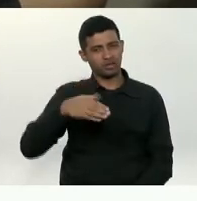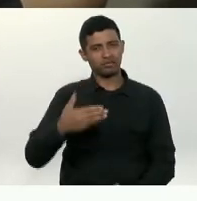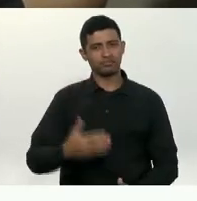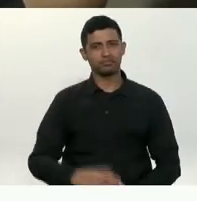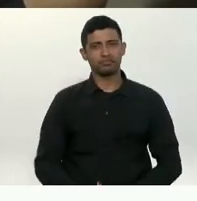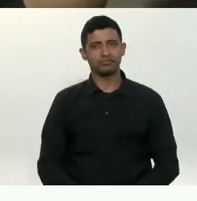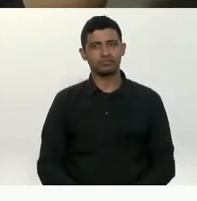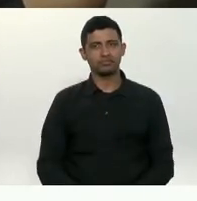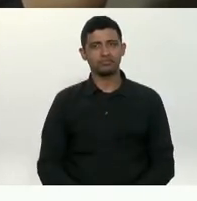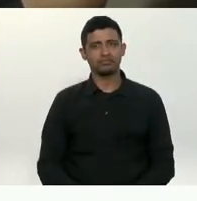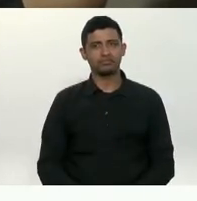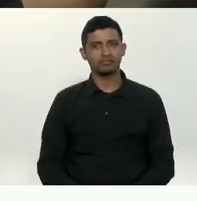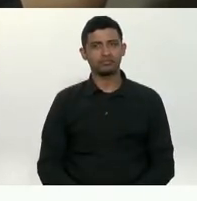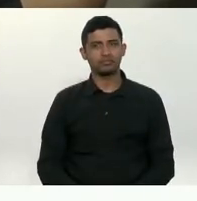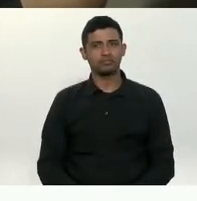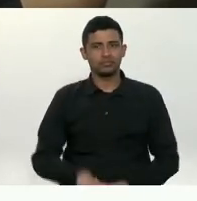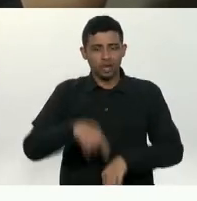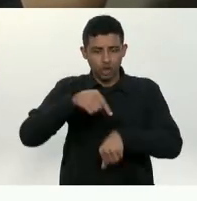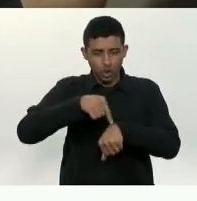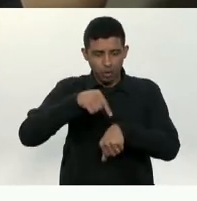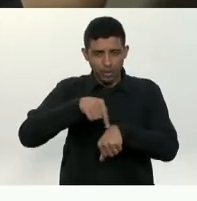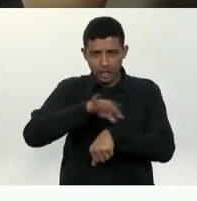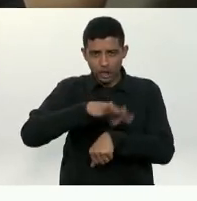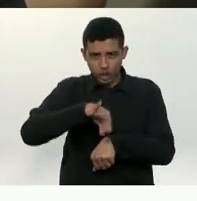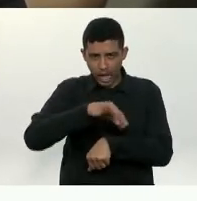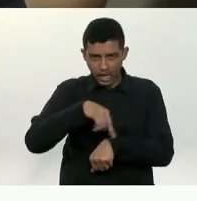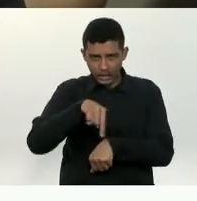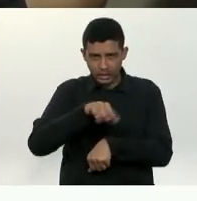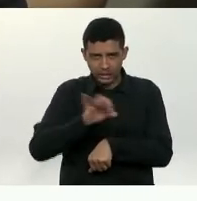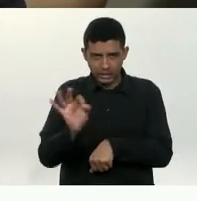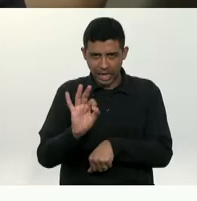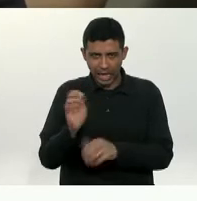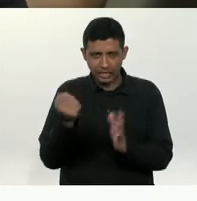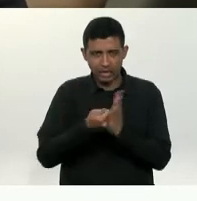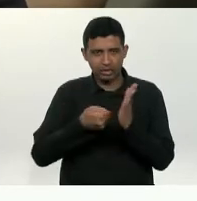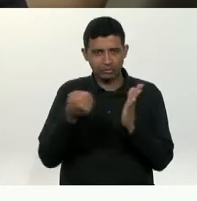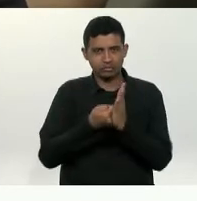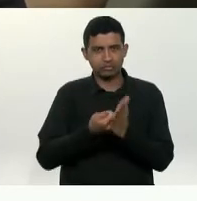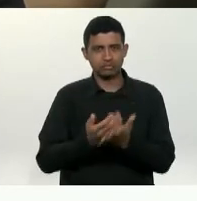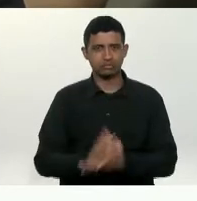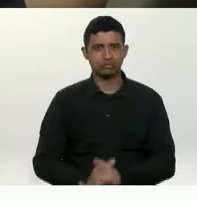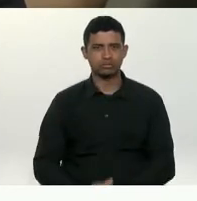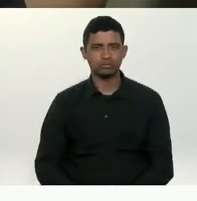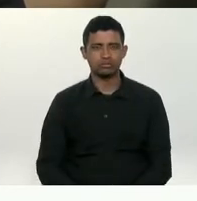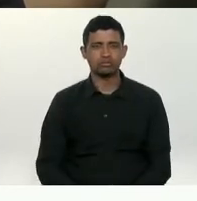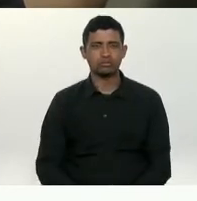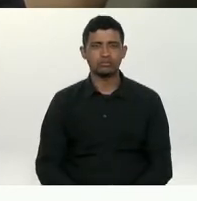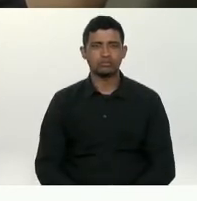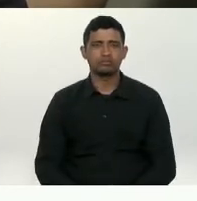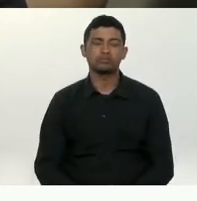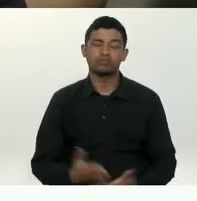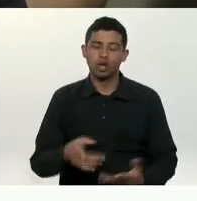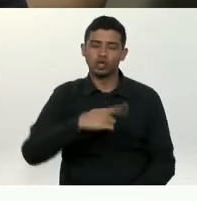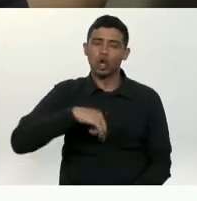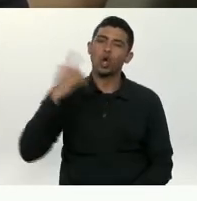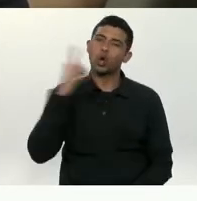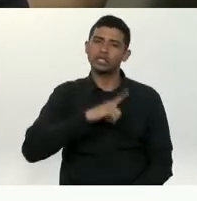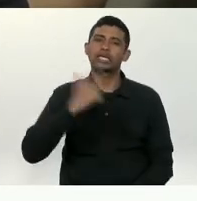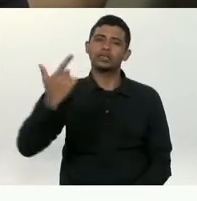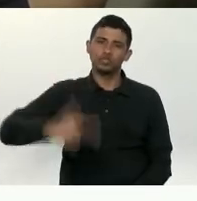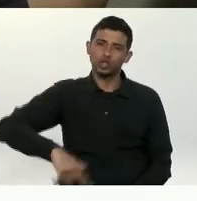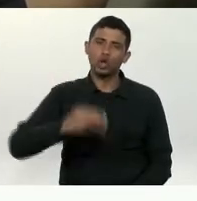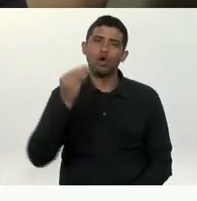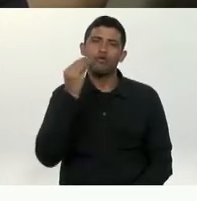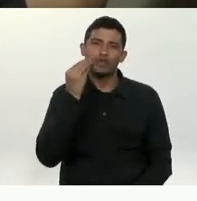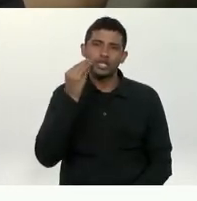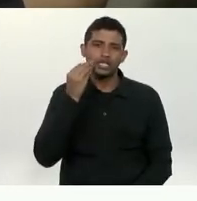concessão. No momento em que nós não temos essa obrigação, e aí sim é uma faculdade, a gente consegue, de novo, recuperar a condição